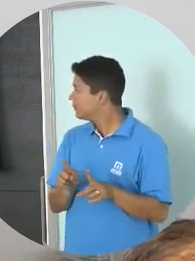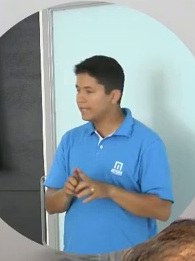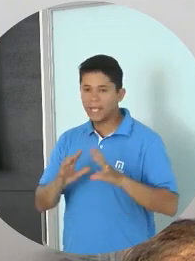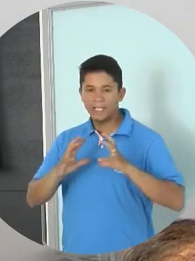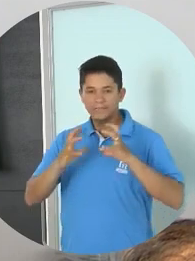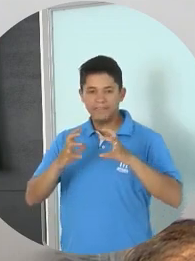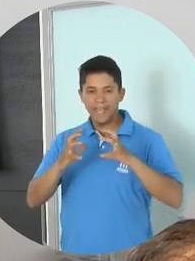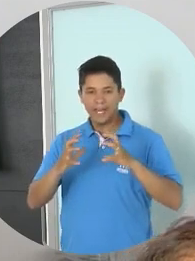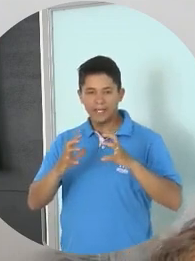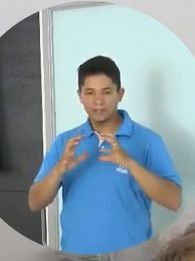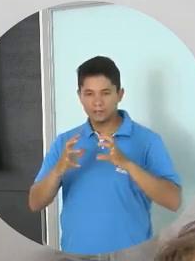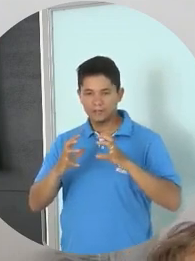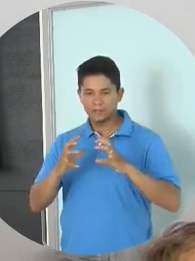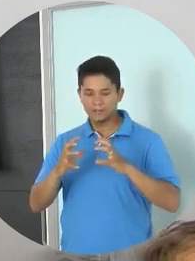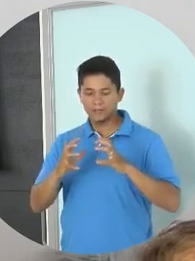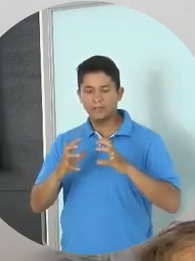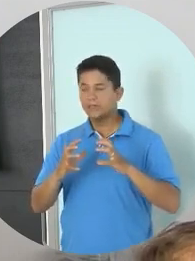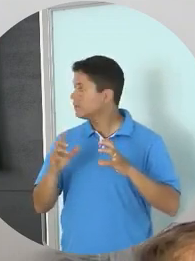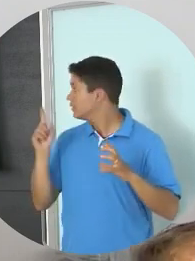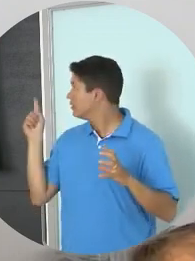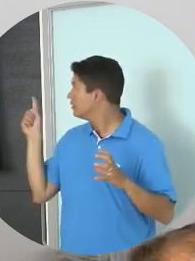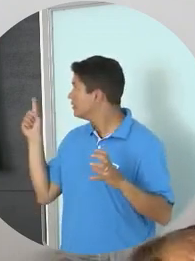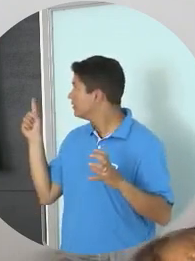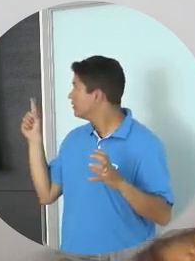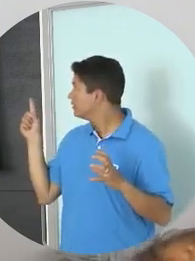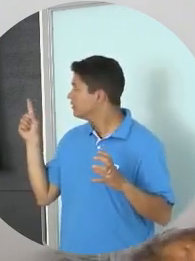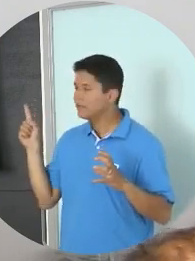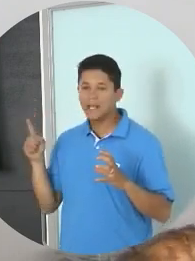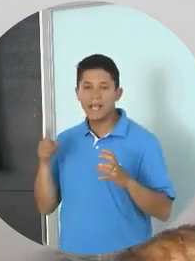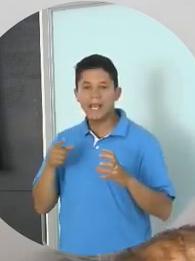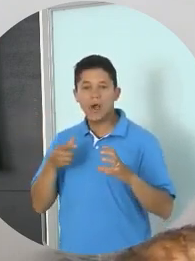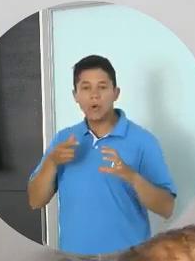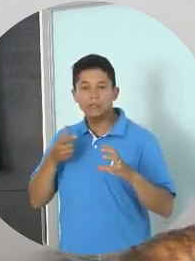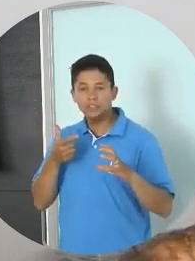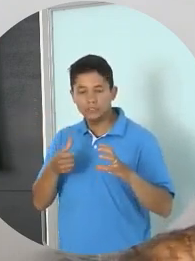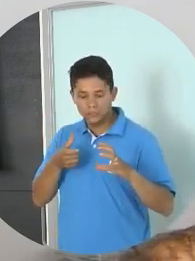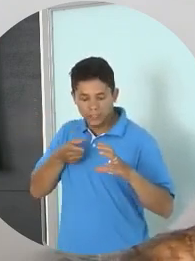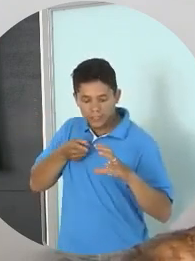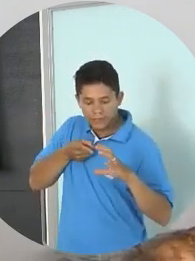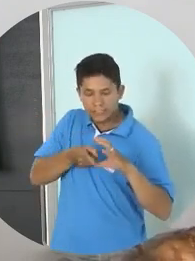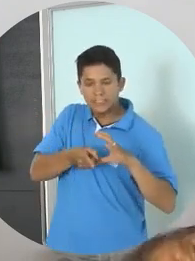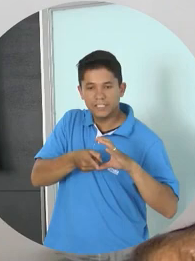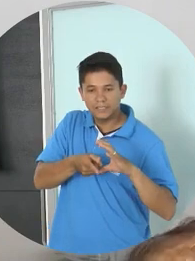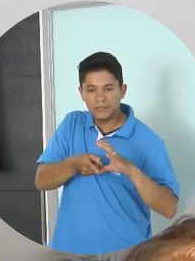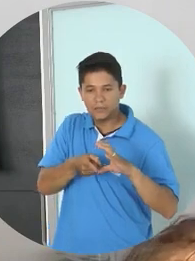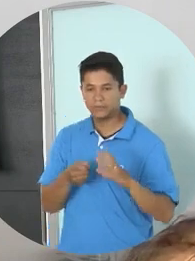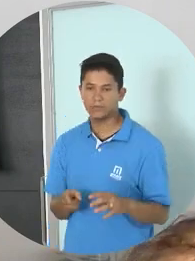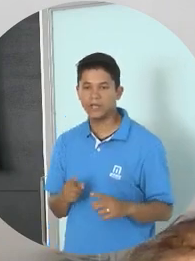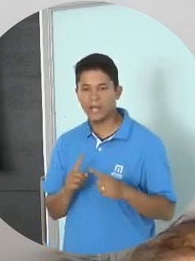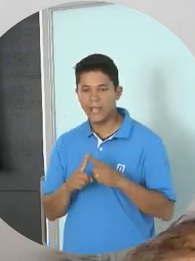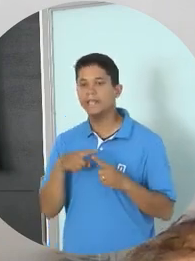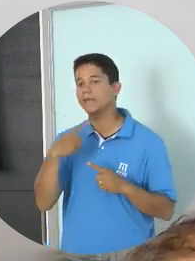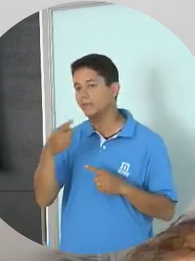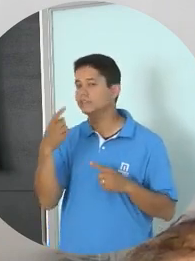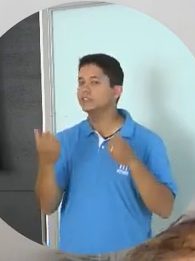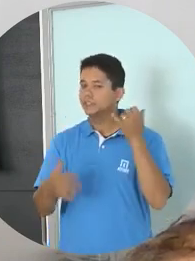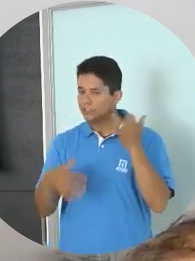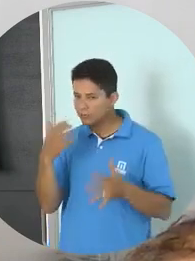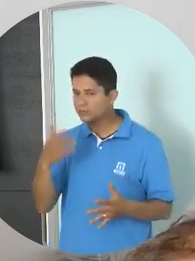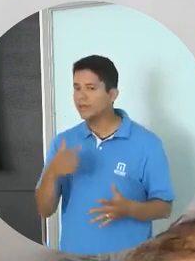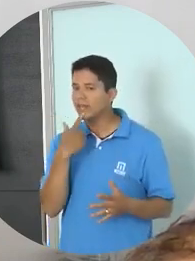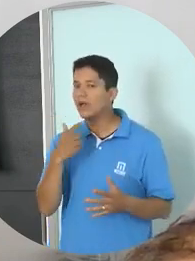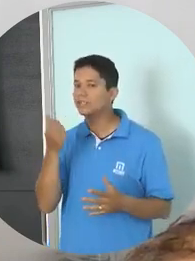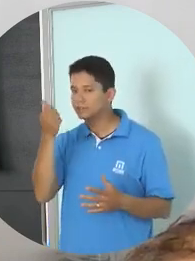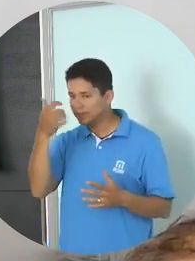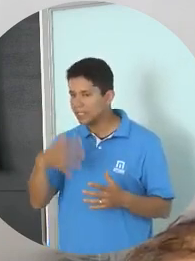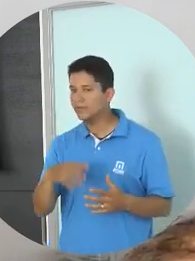consolidada ela está mais voltada para o ponto de injeção. A gente vai falar um pouco mais à frente sobre isso. Então, trazendo mais